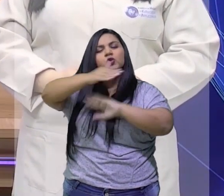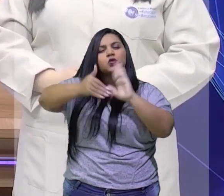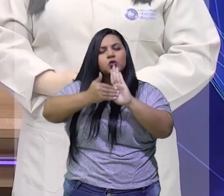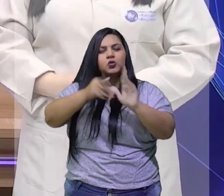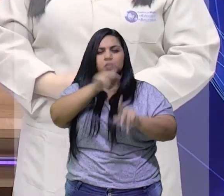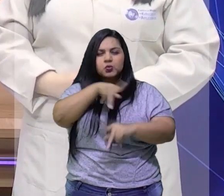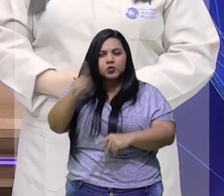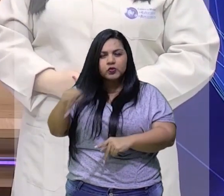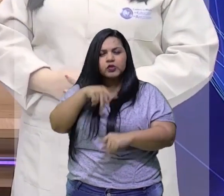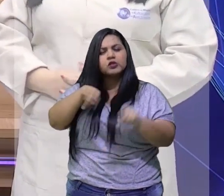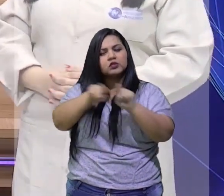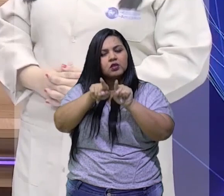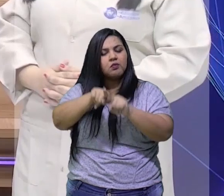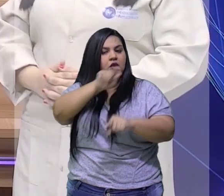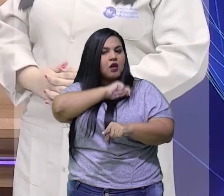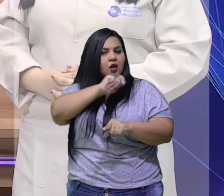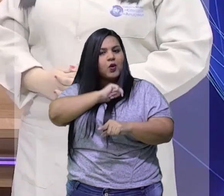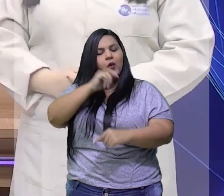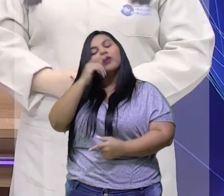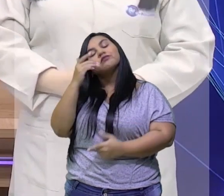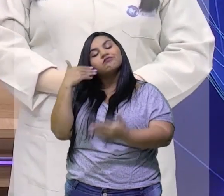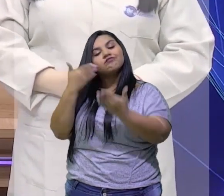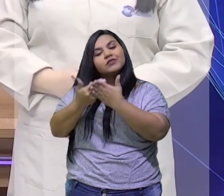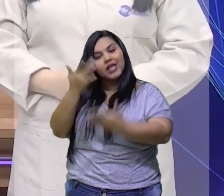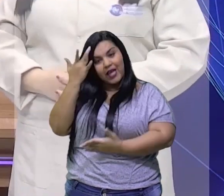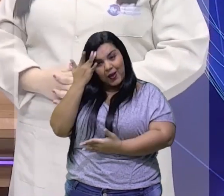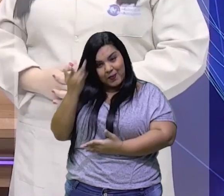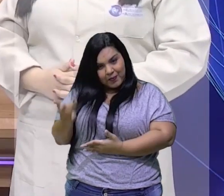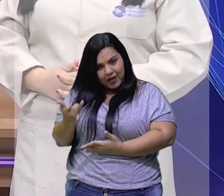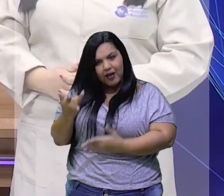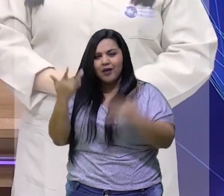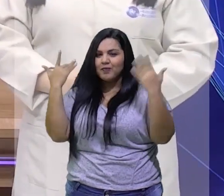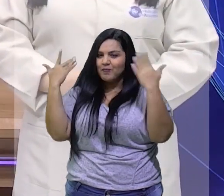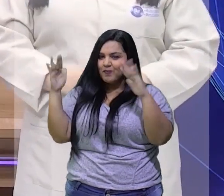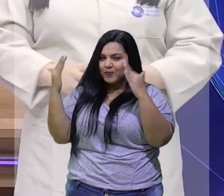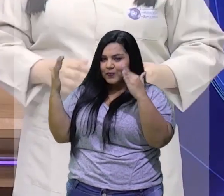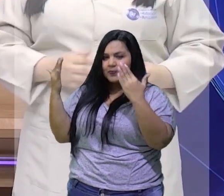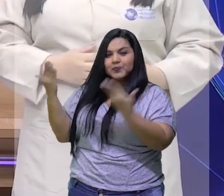alunos. Até amanhã. Boa noite, professora Bárbara. Parabéns.